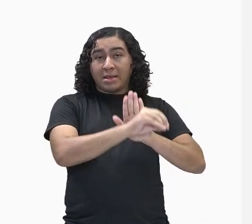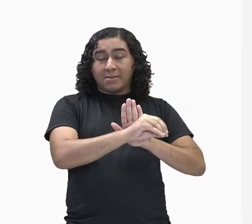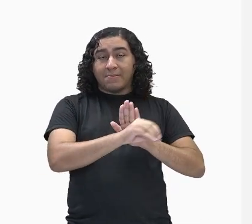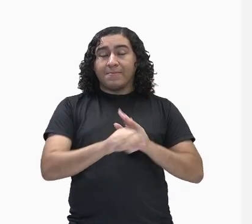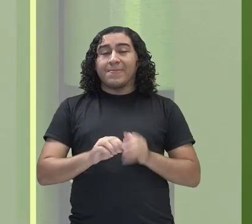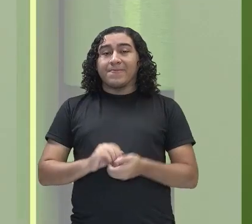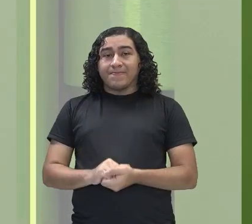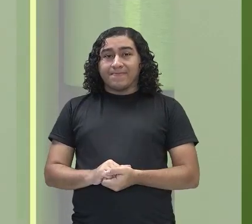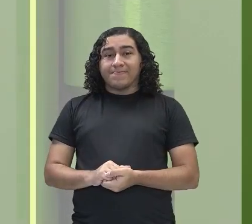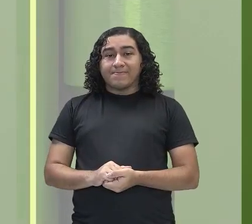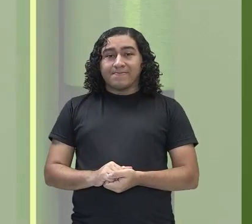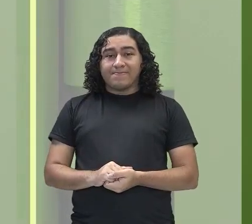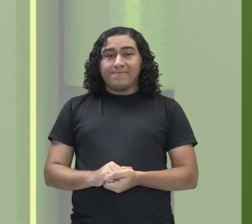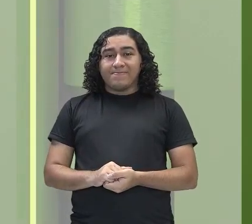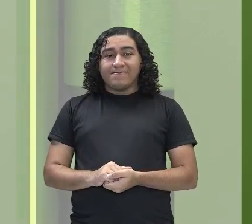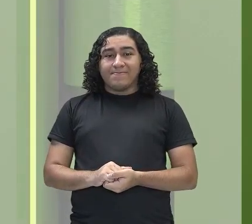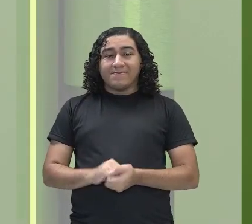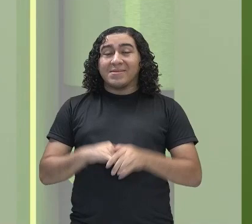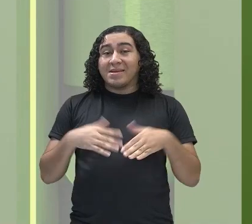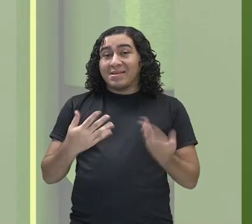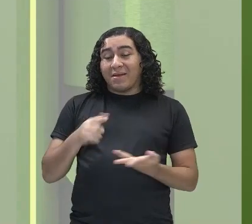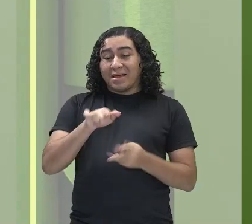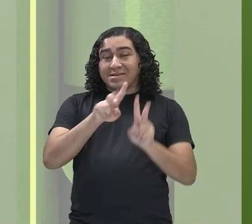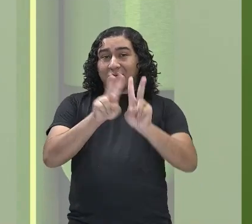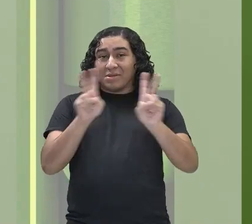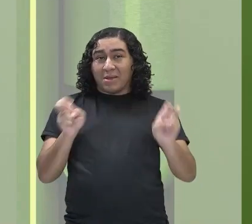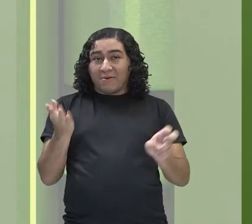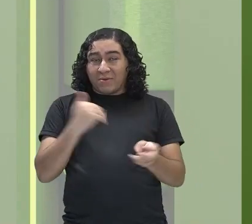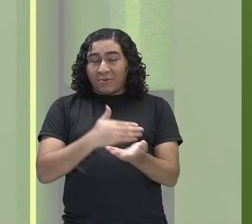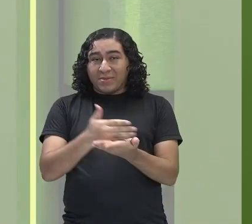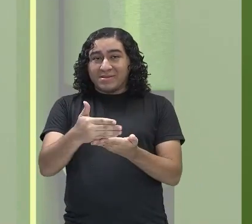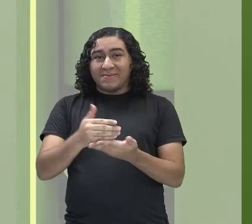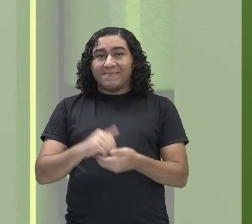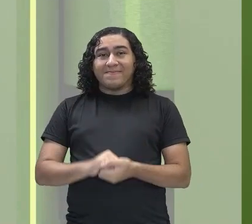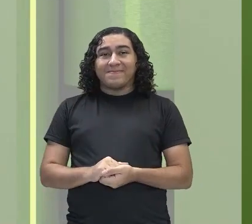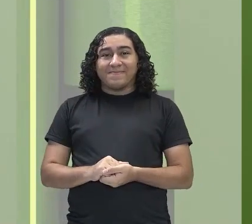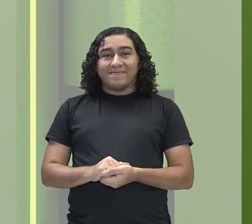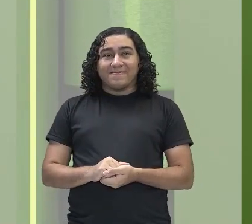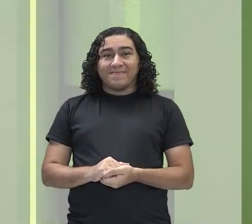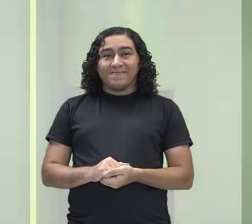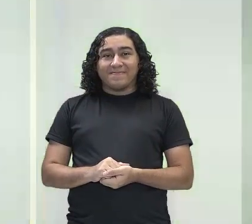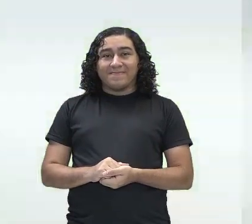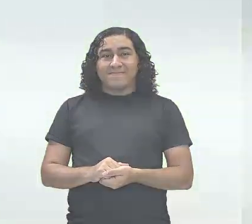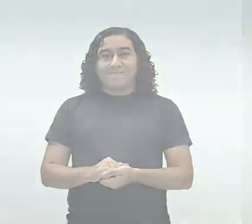por bactérias né Então essa é a nossa aula e vamos dar início